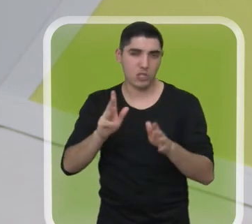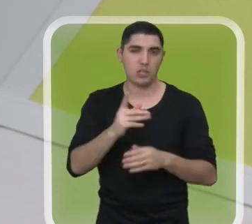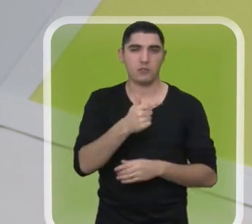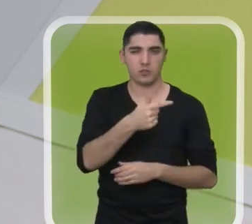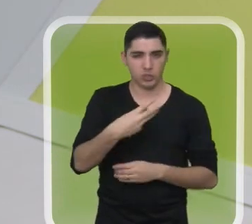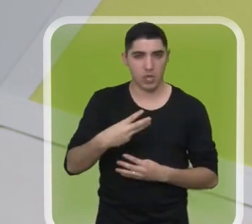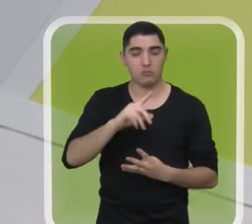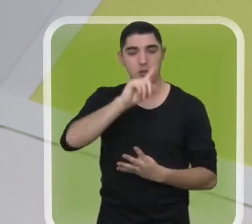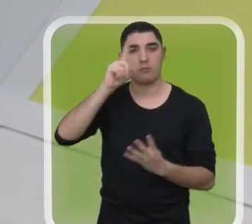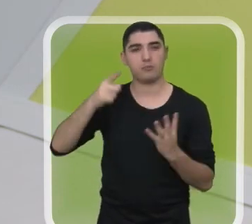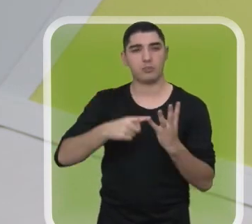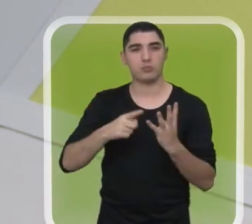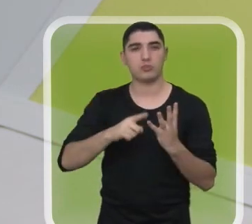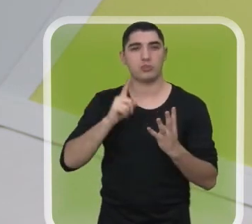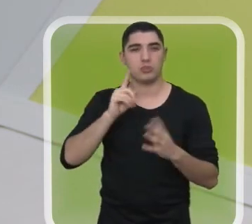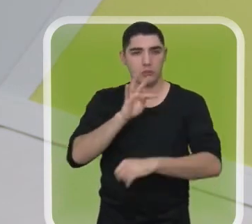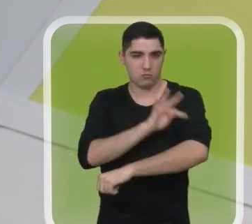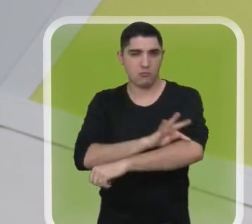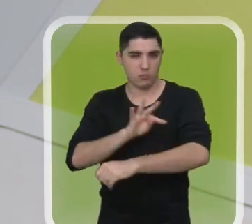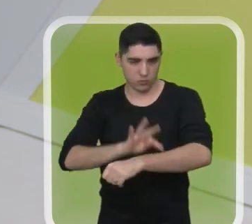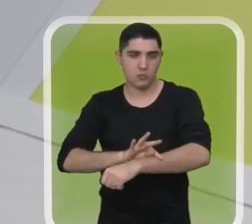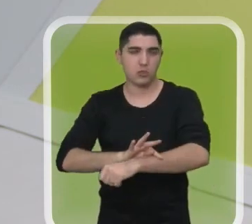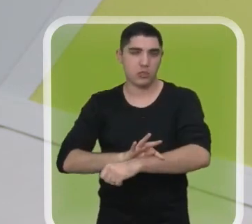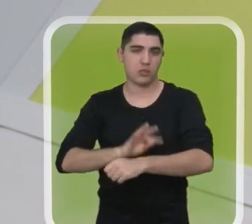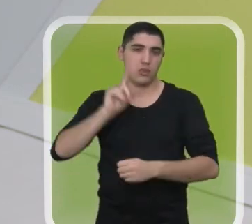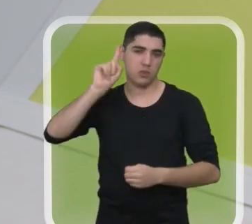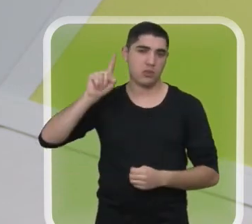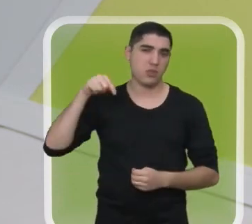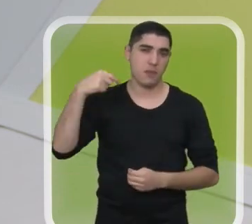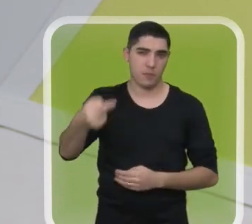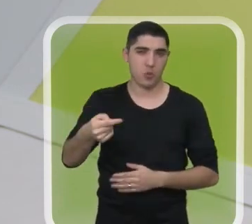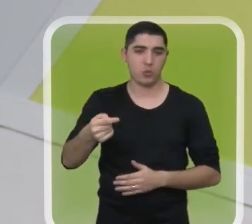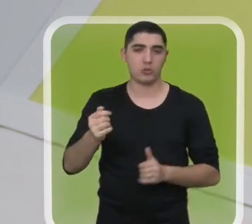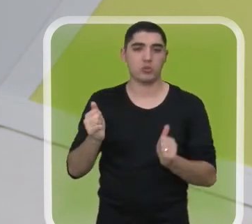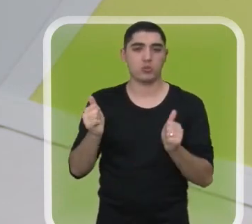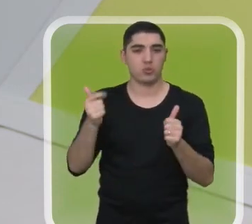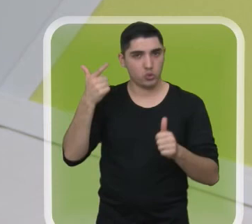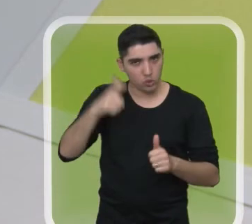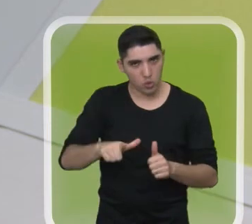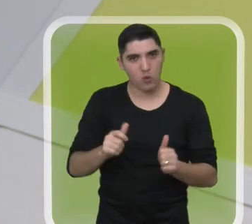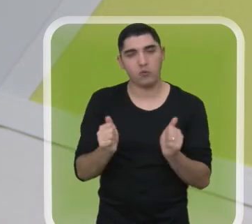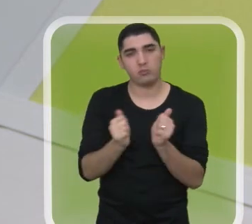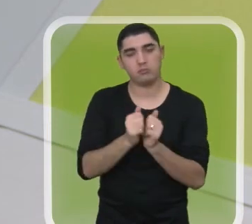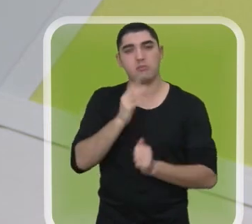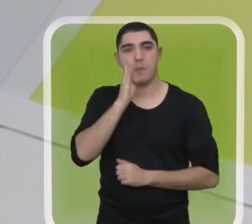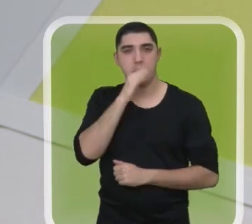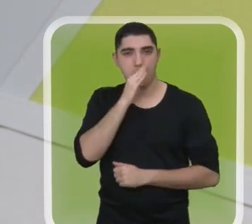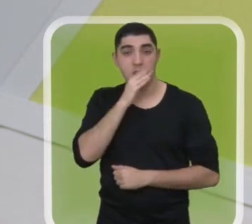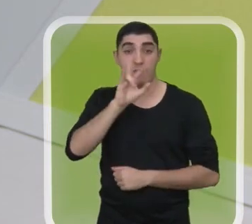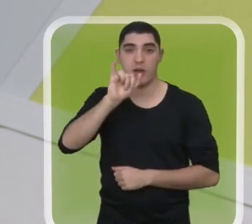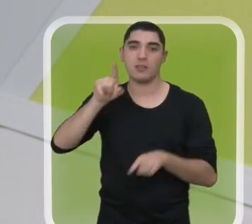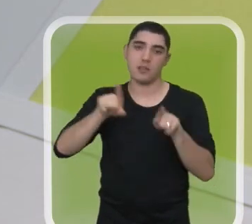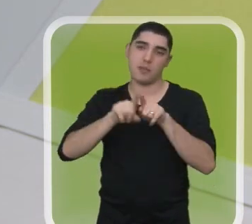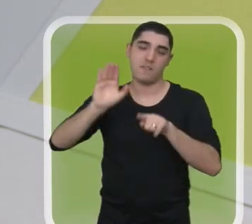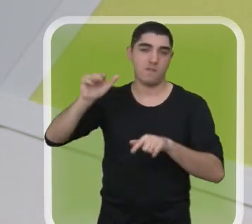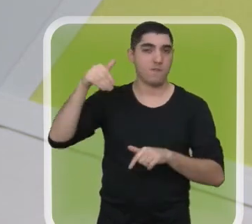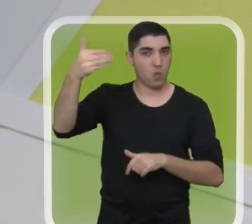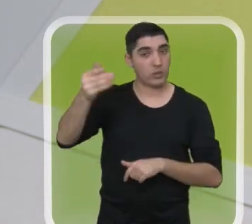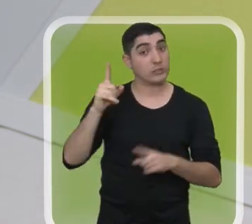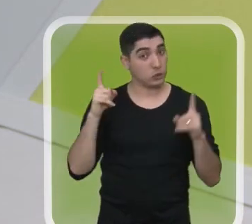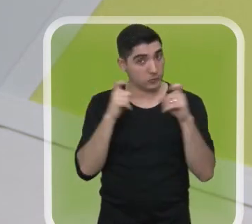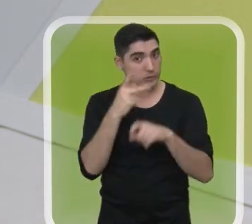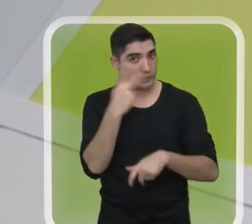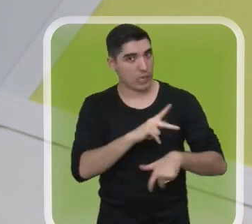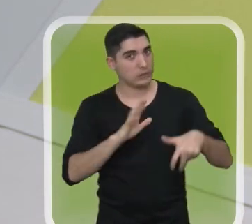o Taquaritinga e depois o Inter de Bebedouro fechando a rodada. Esse jogo será fora, complicado para a equipe do